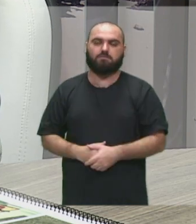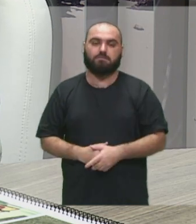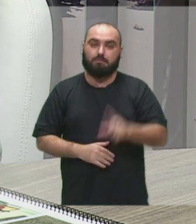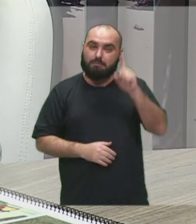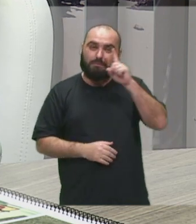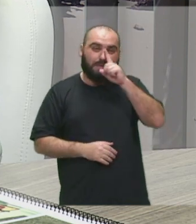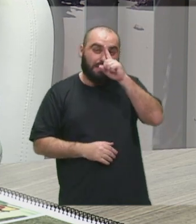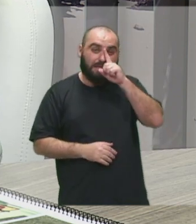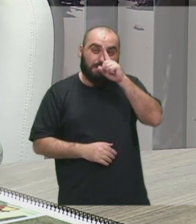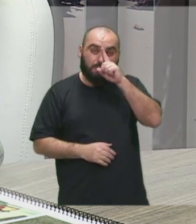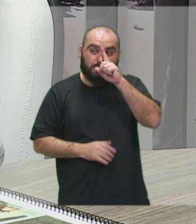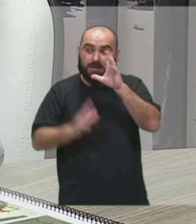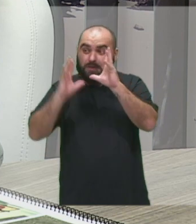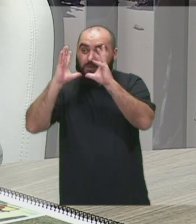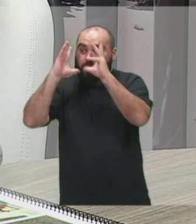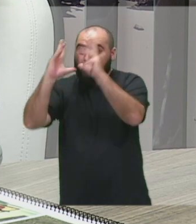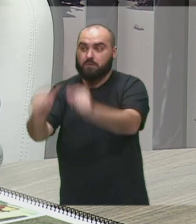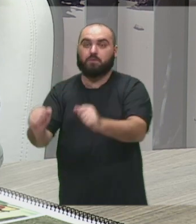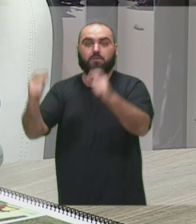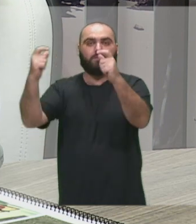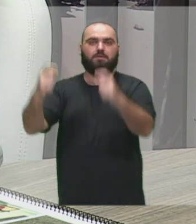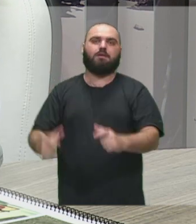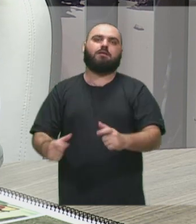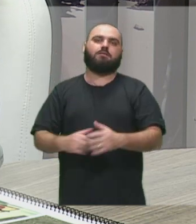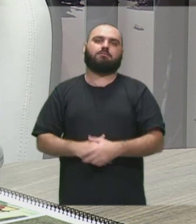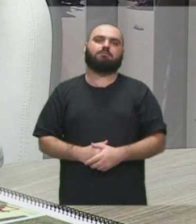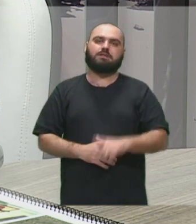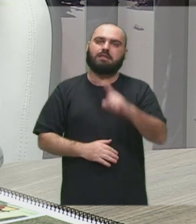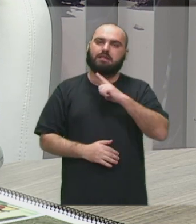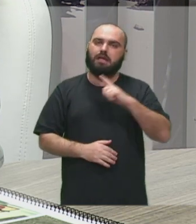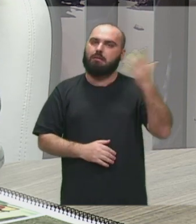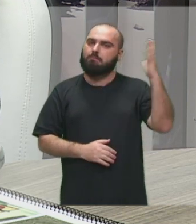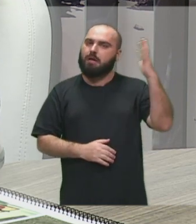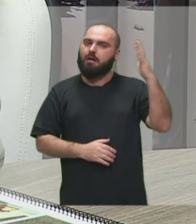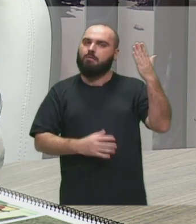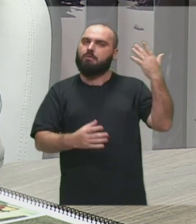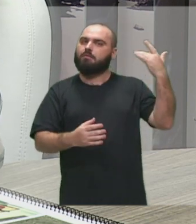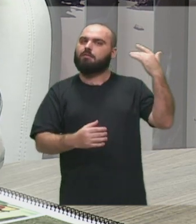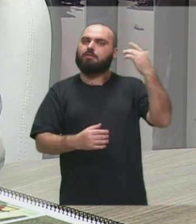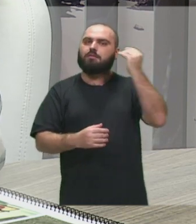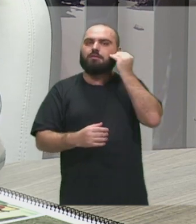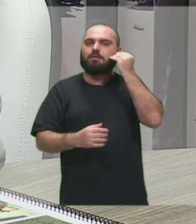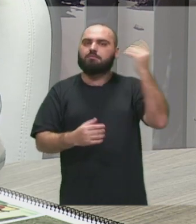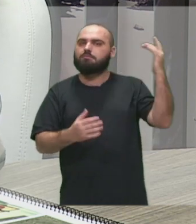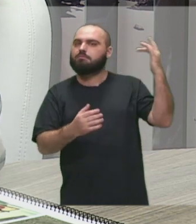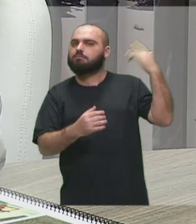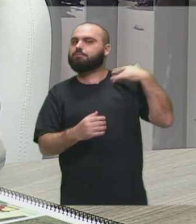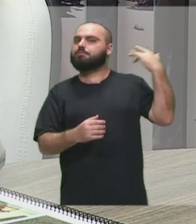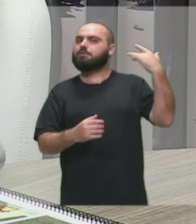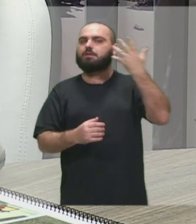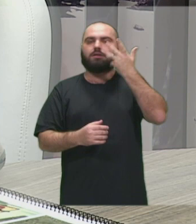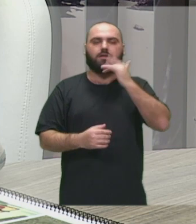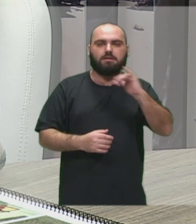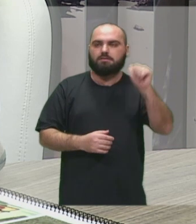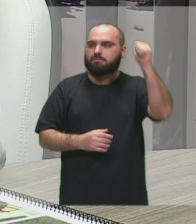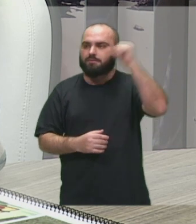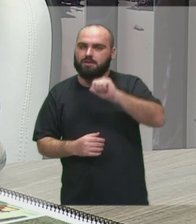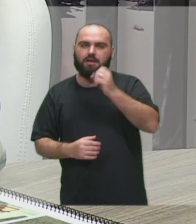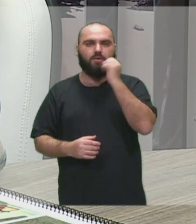está em todos os lugares. Em todos os lugares existe uma mão tentando tocar ou uma criança, ou uma mulher, ou um